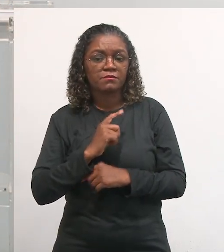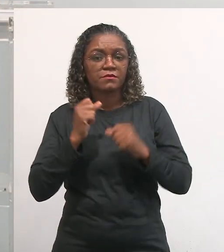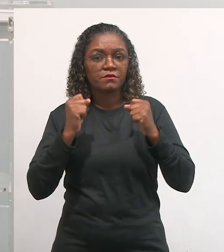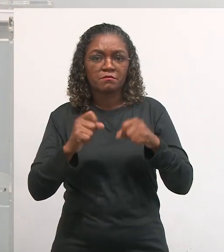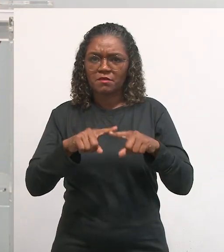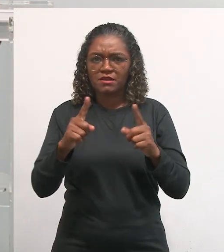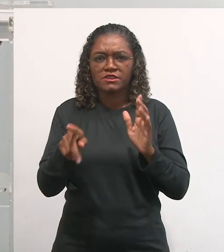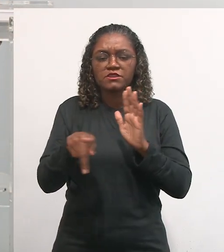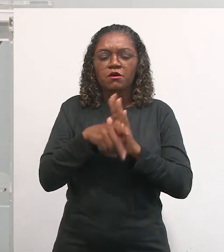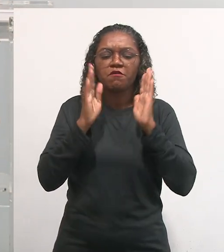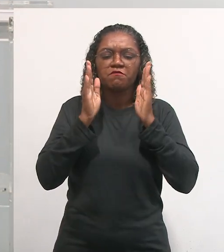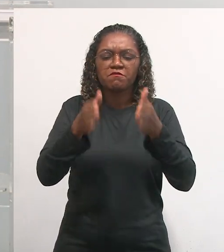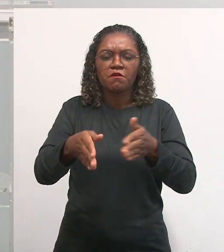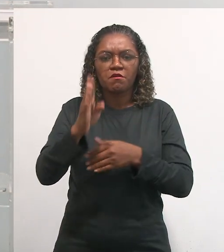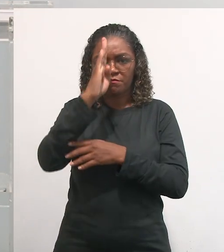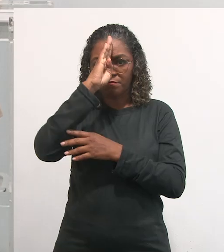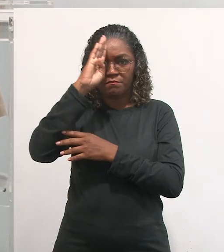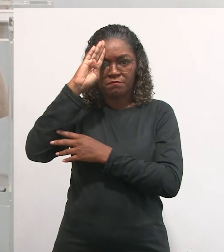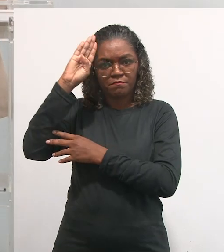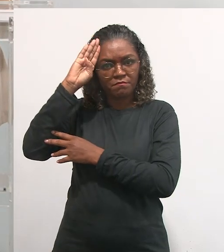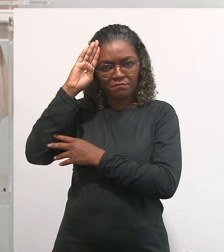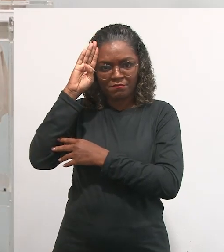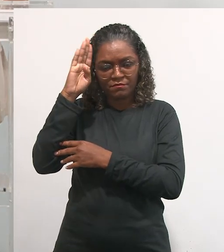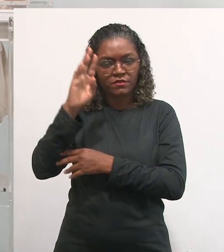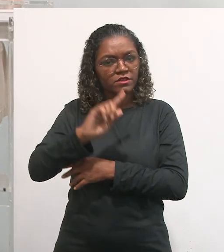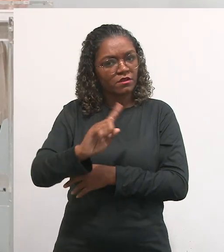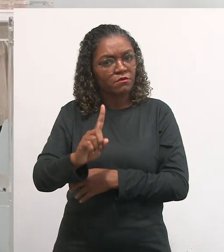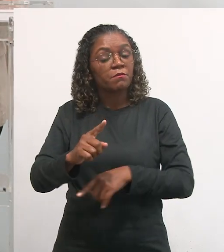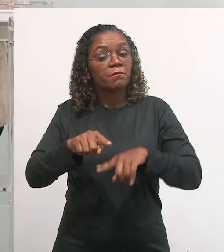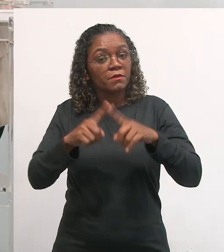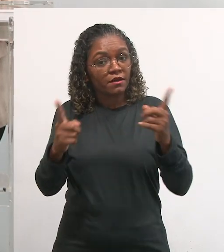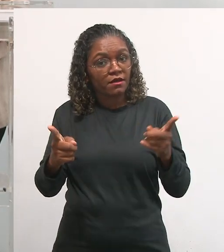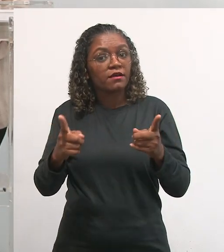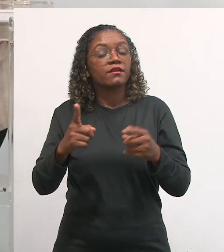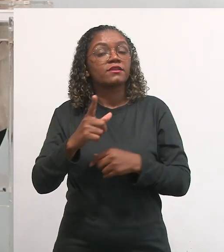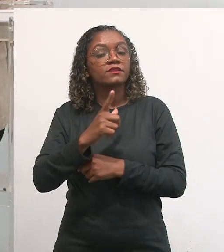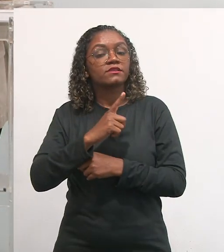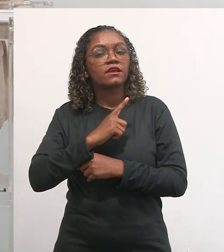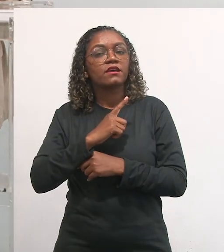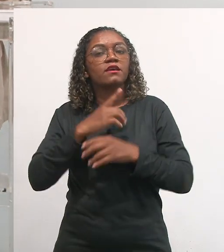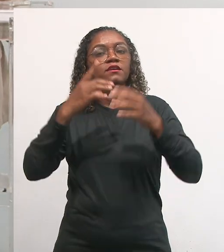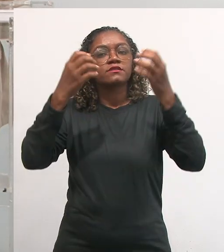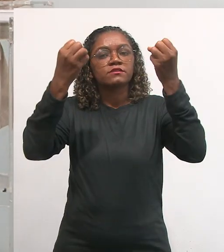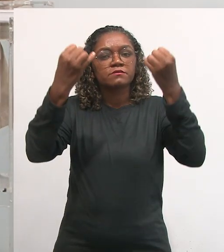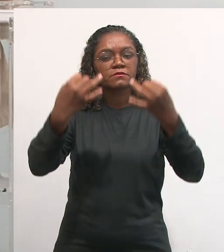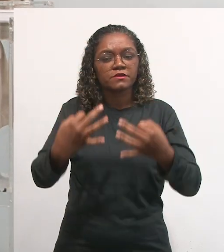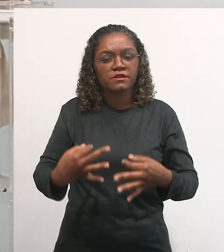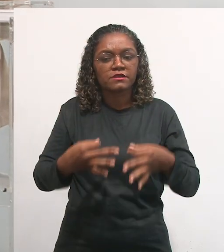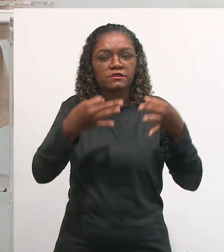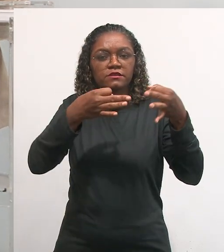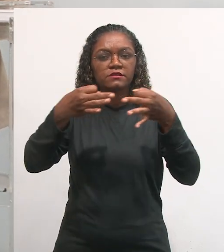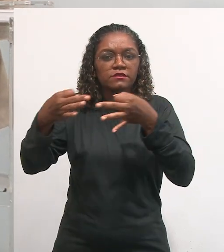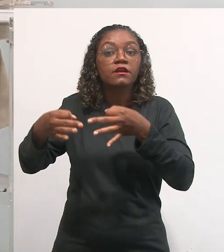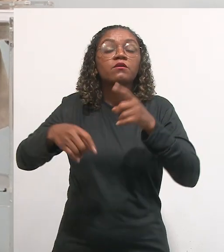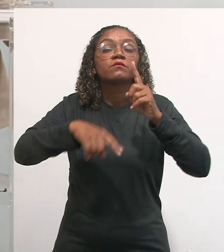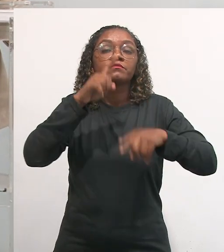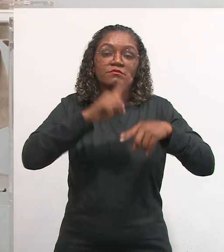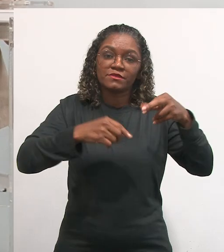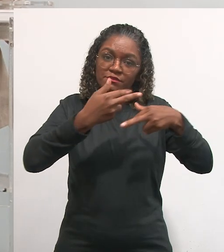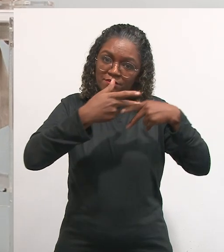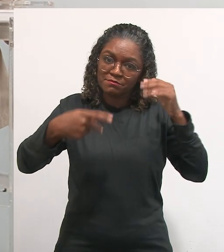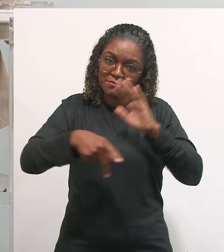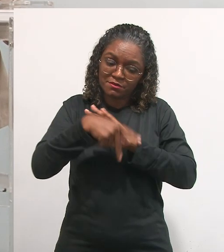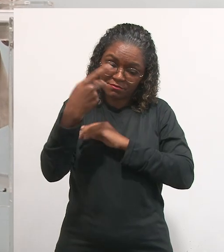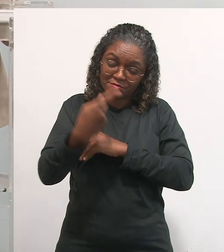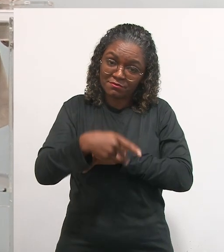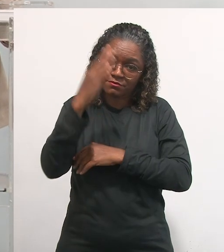para trabalhos acadêmicos né por exemplo a ABNT Ela traz especificações de vários produtos e materiais que são fabricados